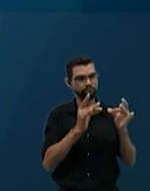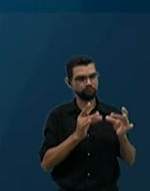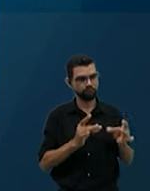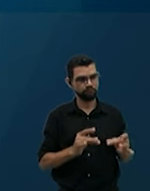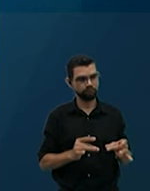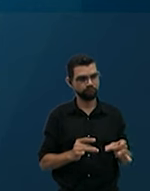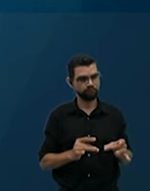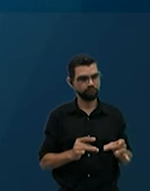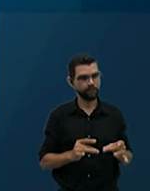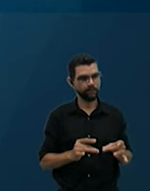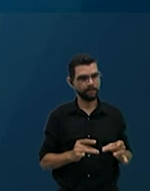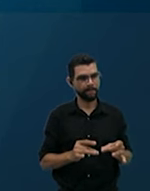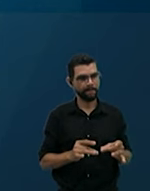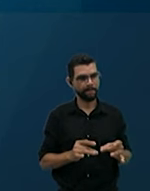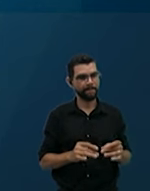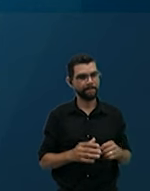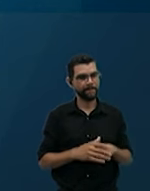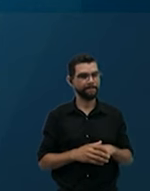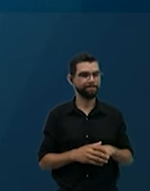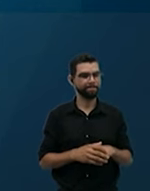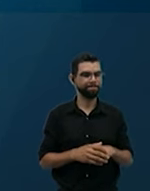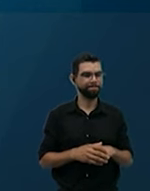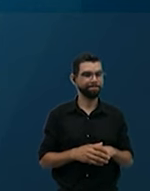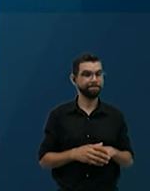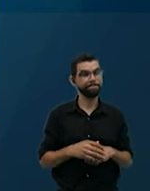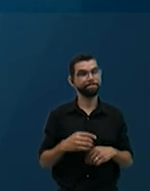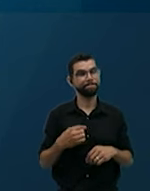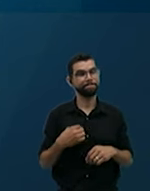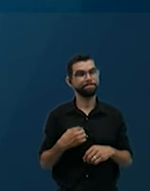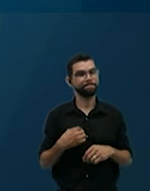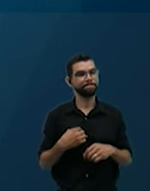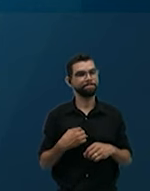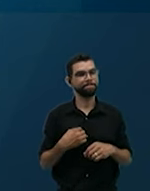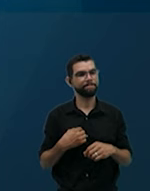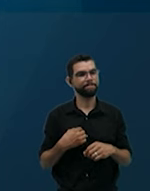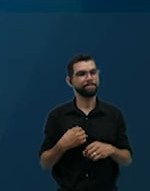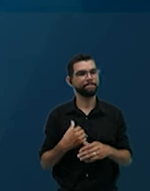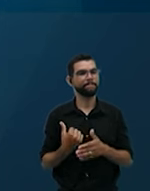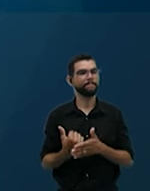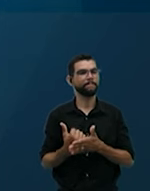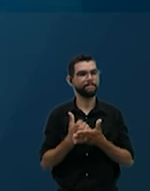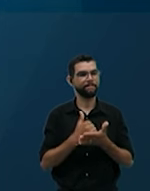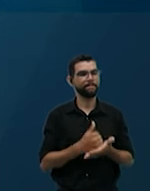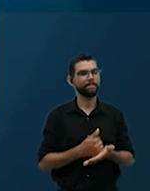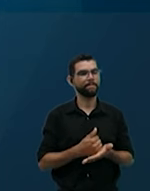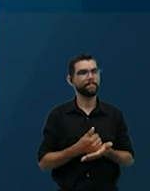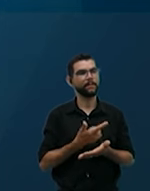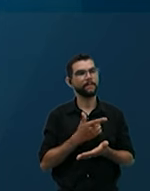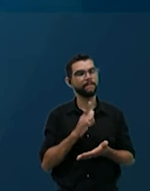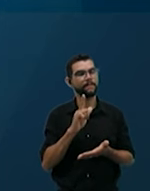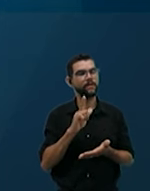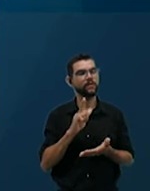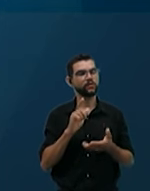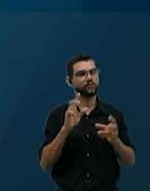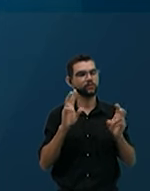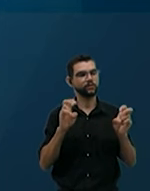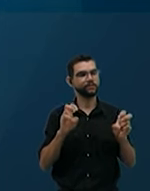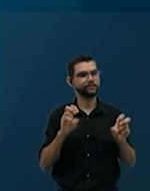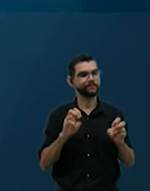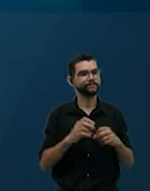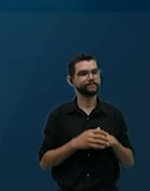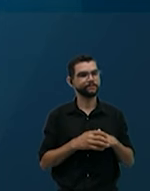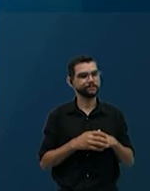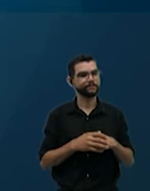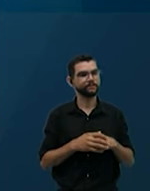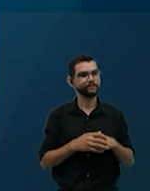introito, eu passo a tecer comentários sobre o termo inicial para a incidência dos juros moratórios